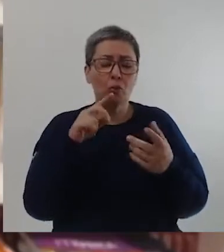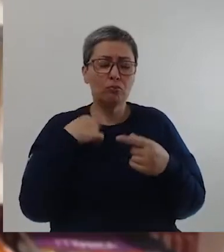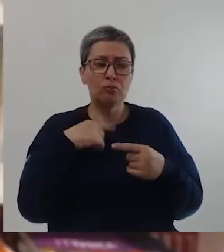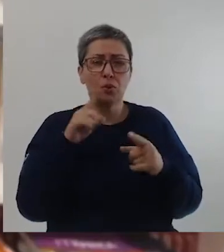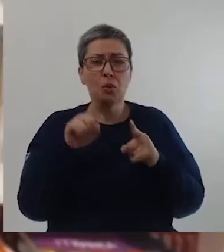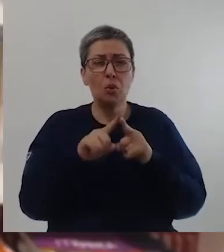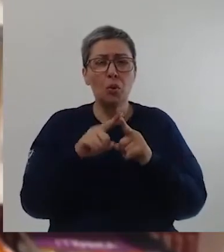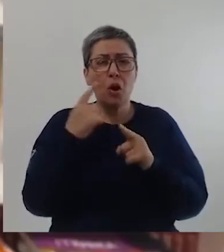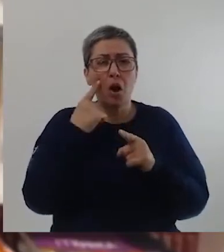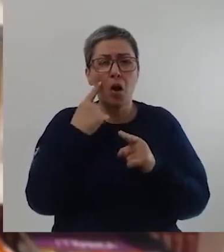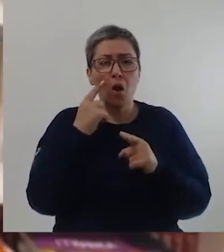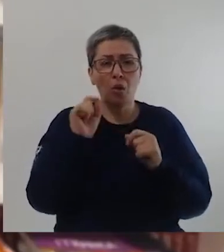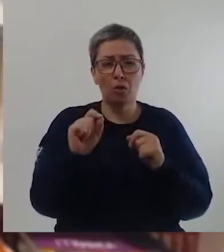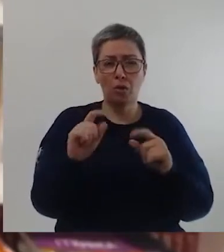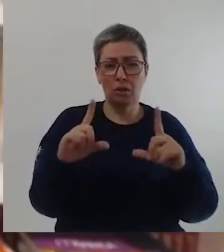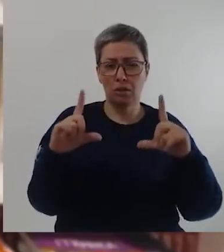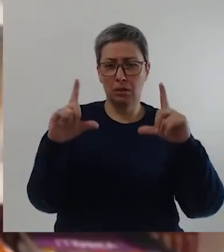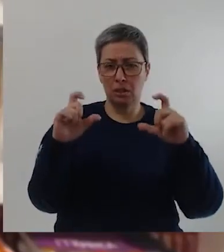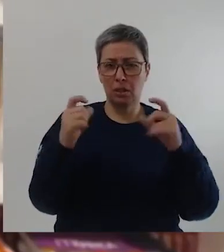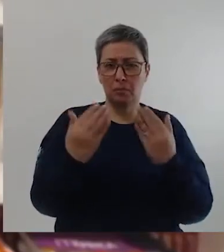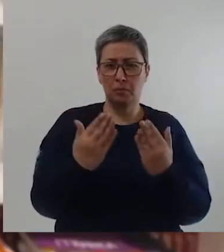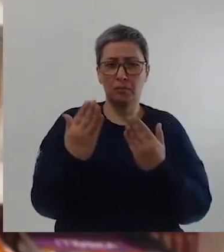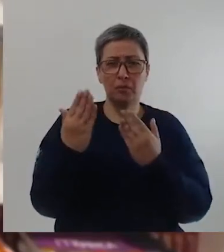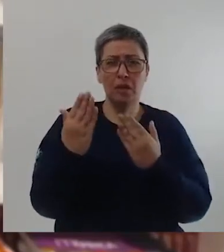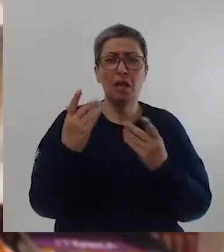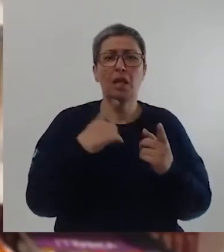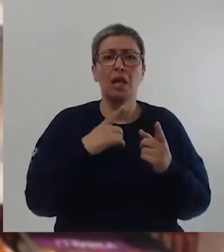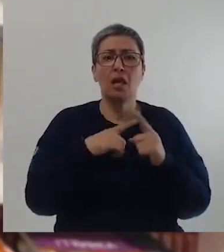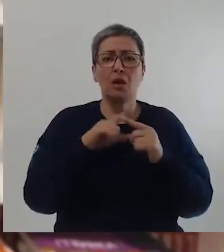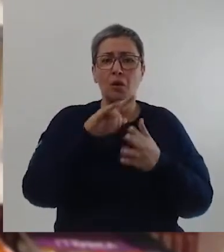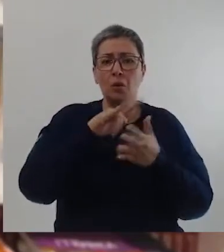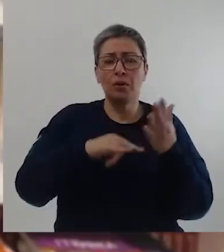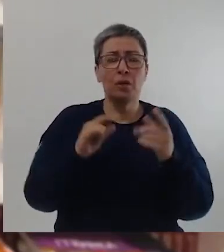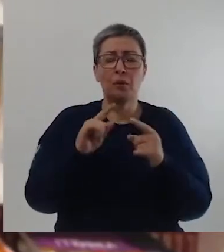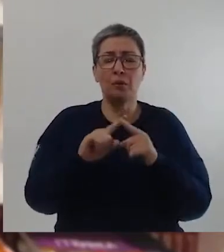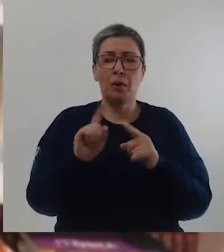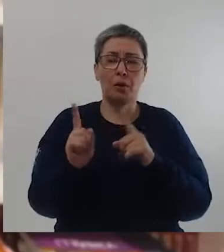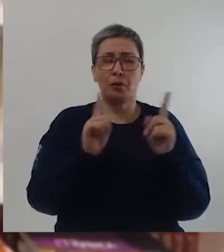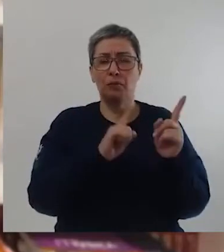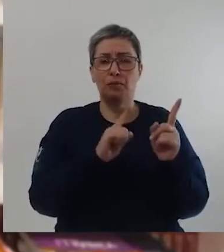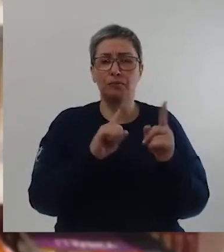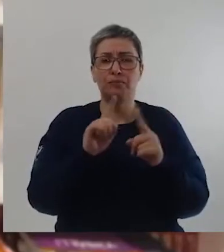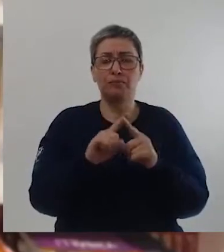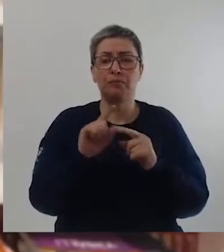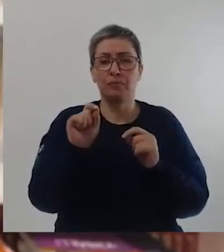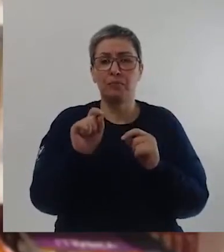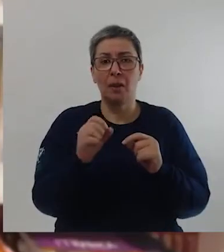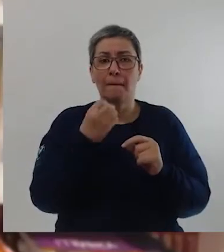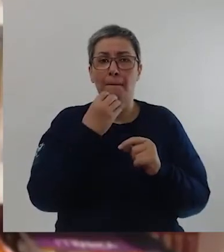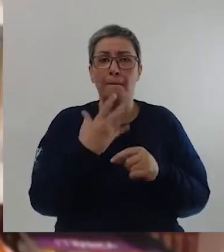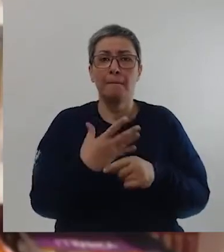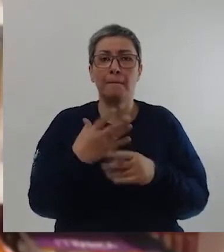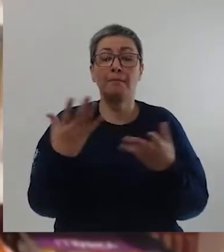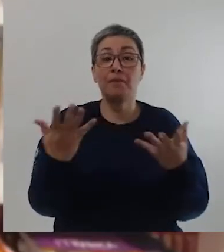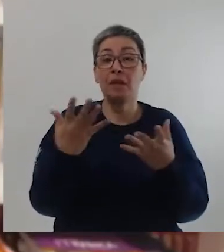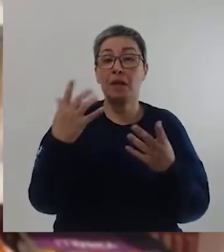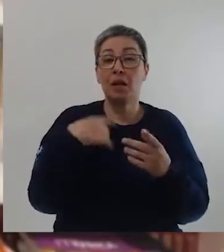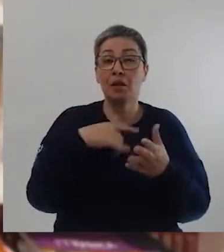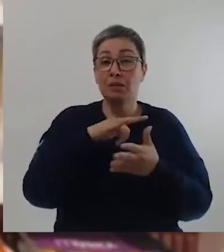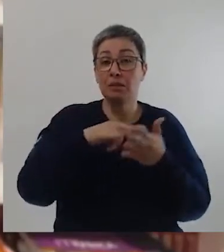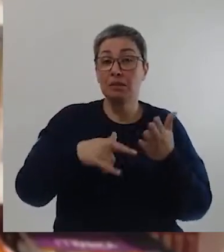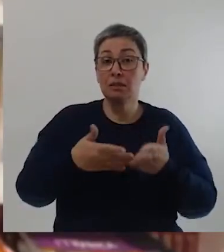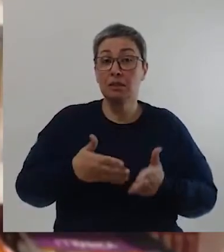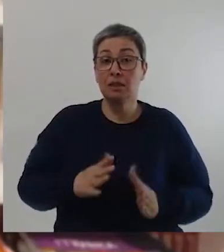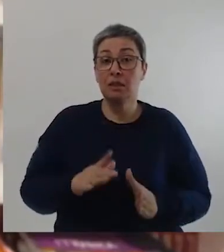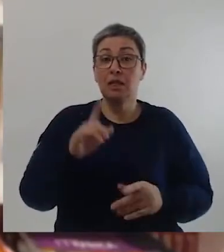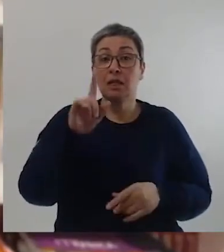Observe aqui agora este documento de identificação Nova York e isso aqui aqui tá bom o